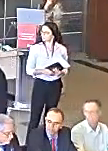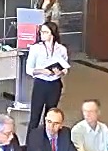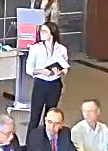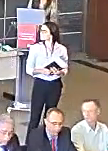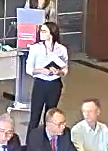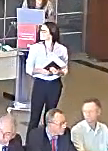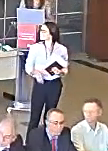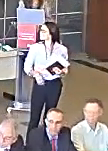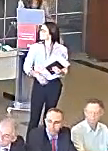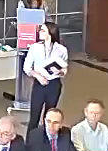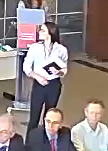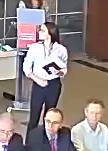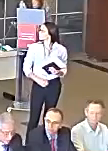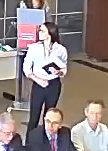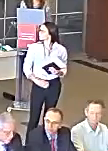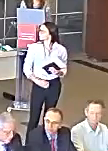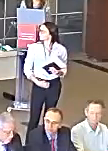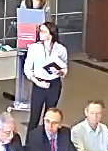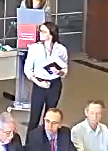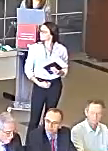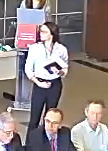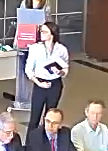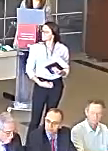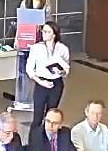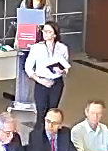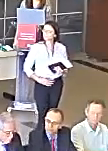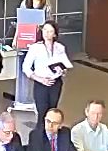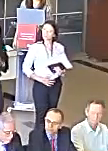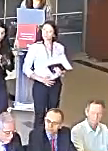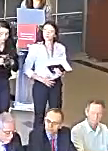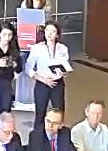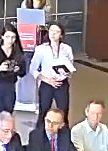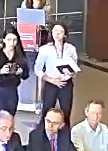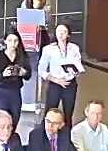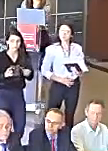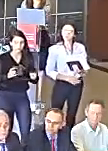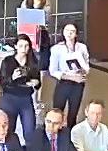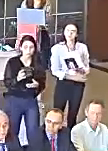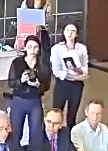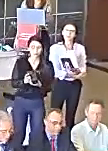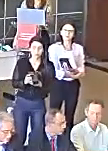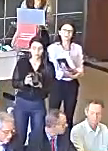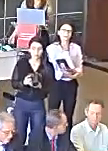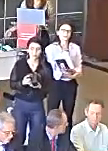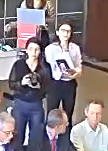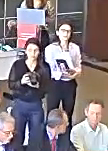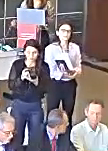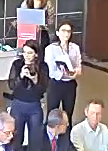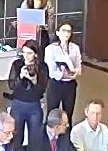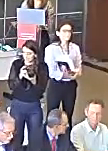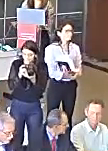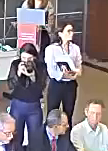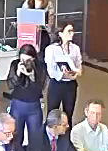filho Fernando tá à minha direita pres o Conselho Municipal da pessoa com deficiência de